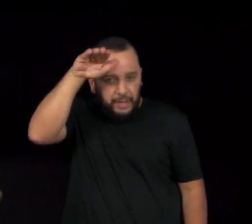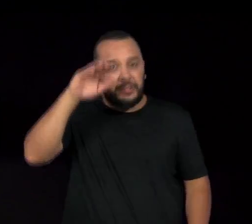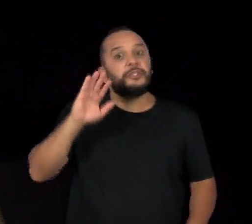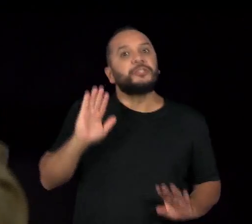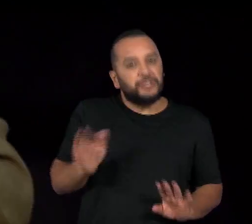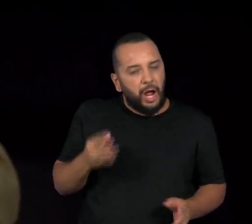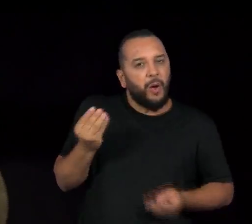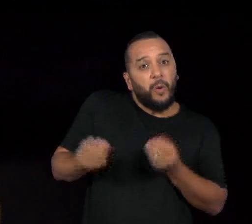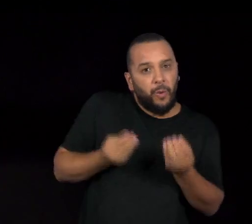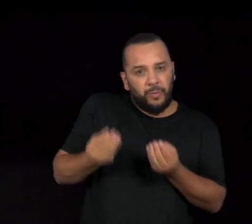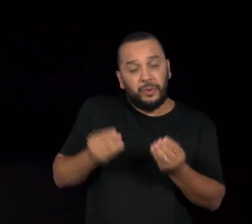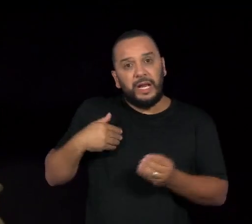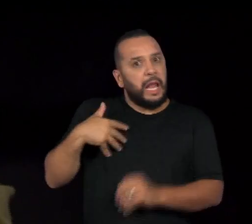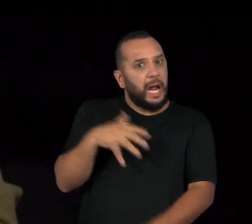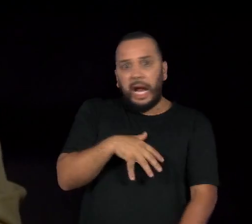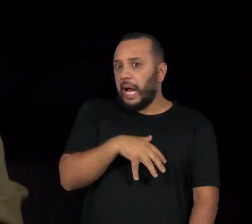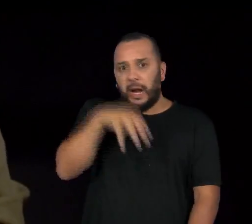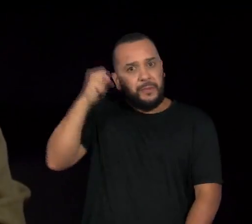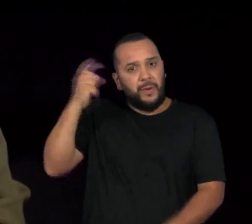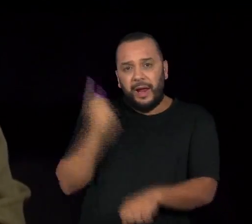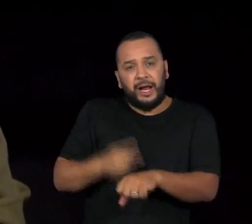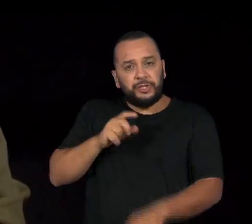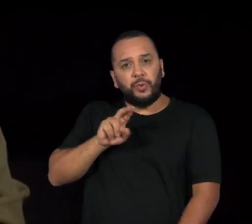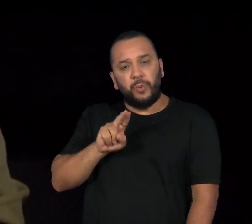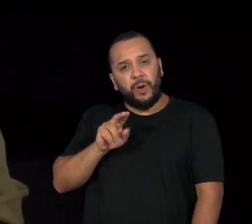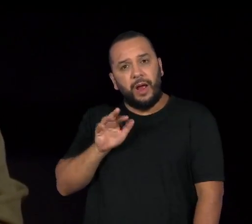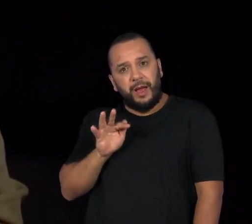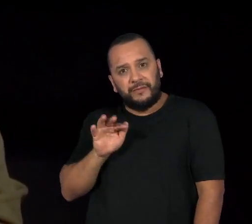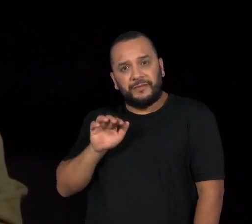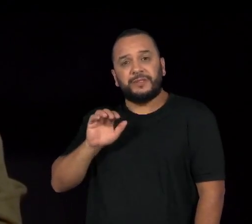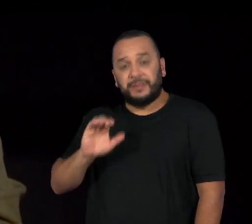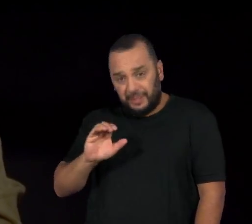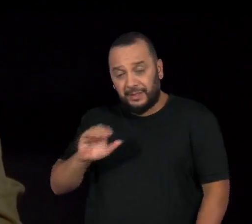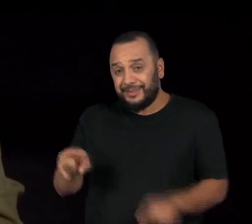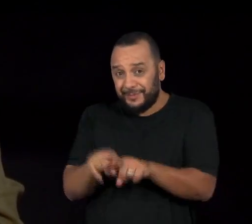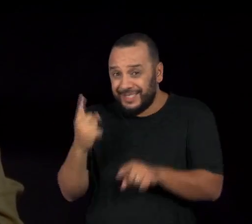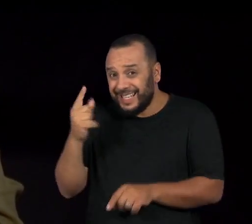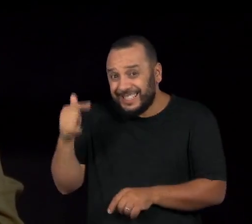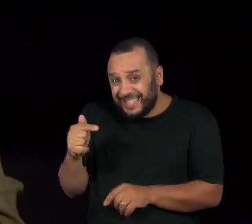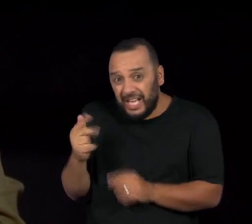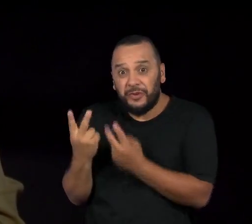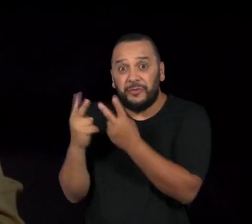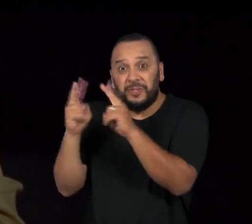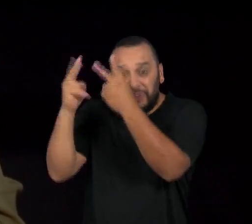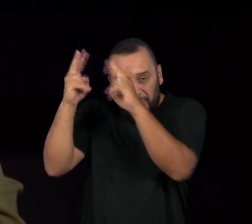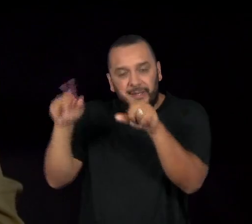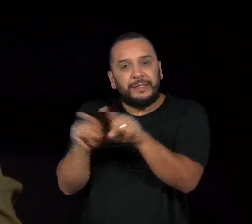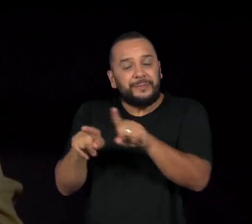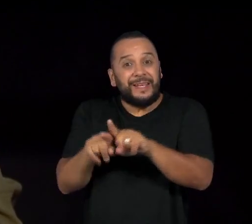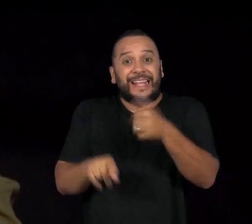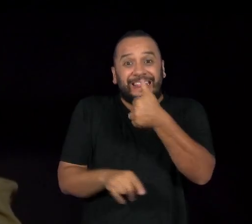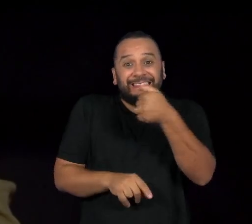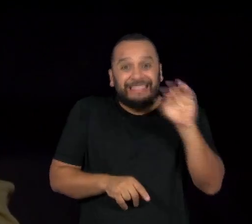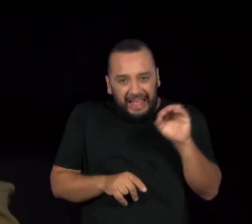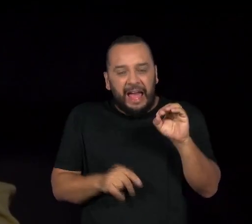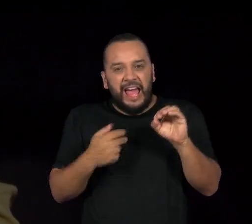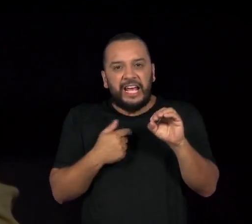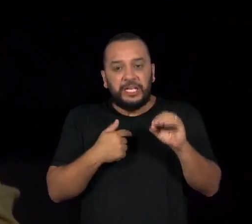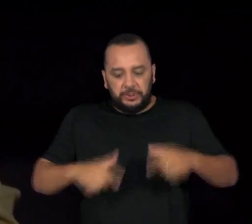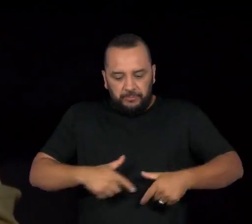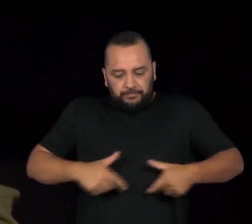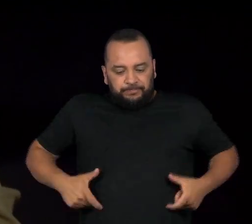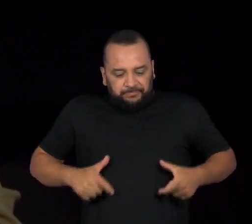da história do UFC. 17 vitórias seguidas e 10 defesas de título